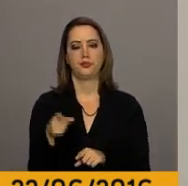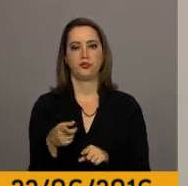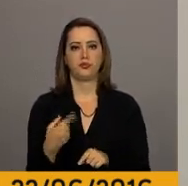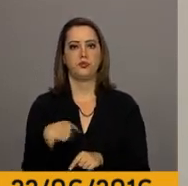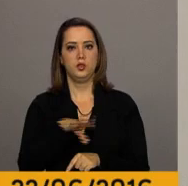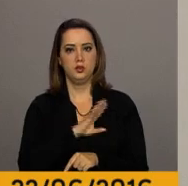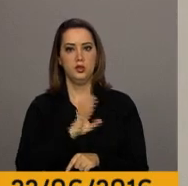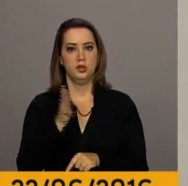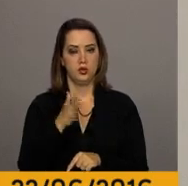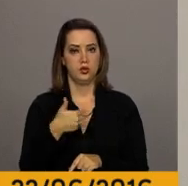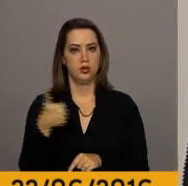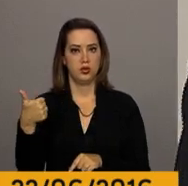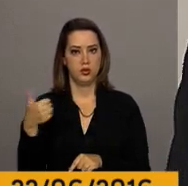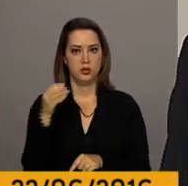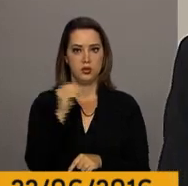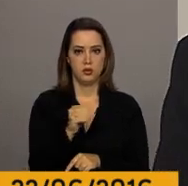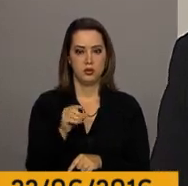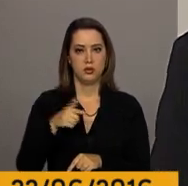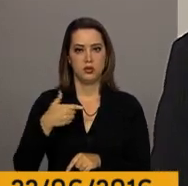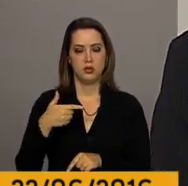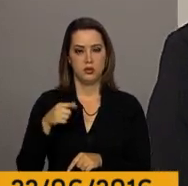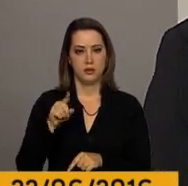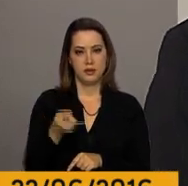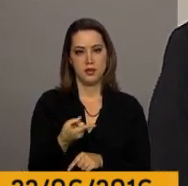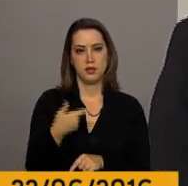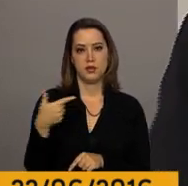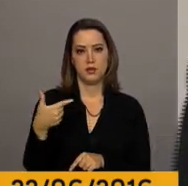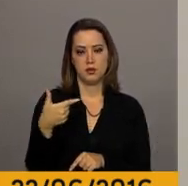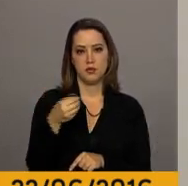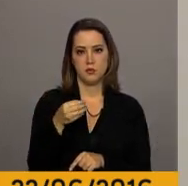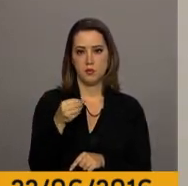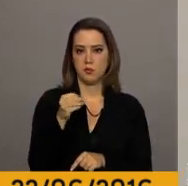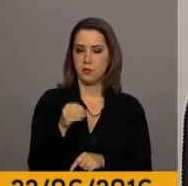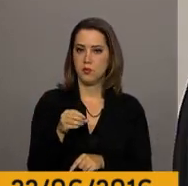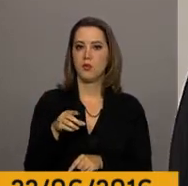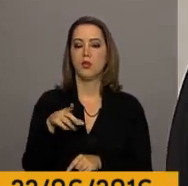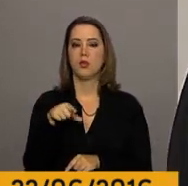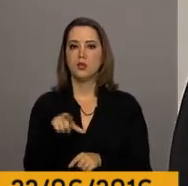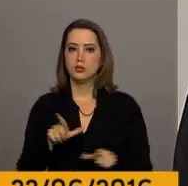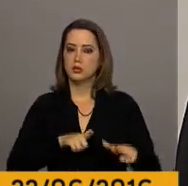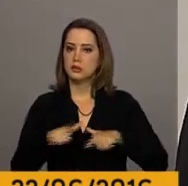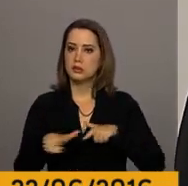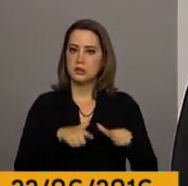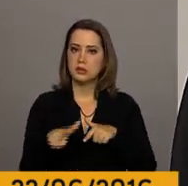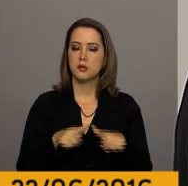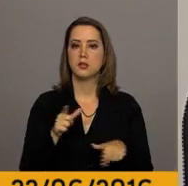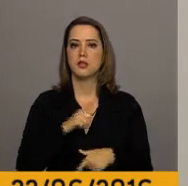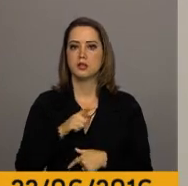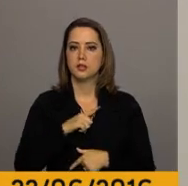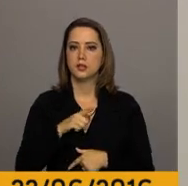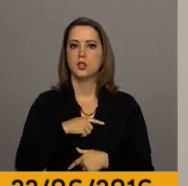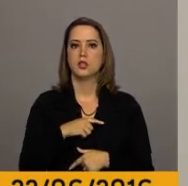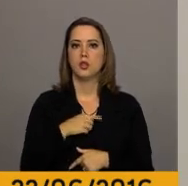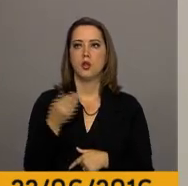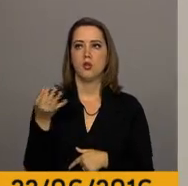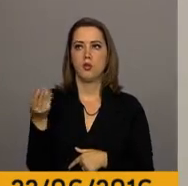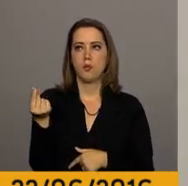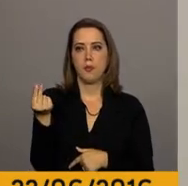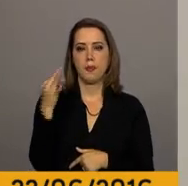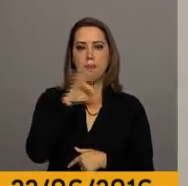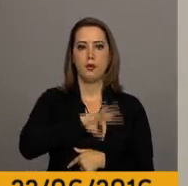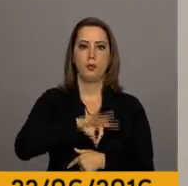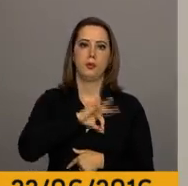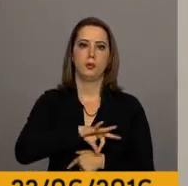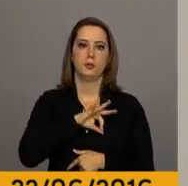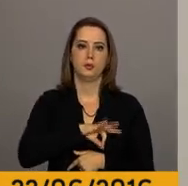apanhamos mais 10. 200 cargos que tinham funções gratificadas eram funções gratificadas e tiramos as funções